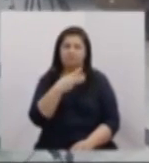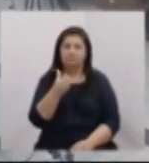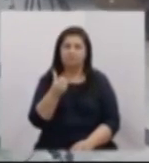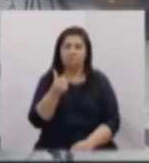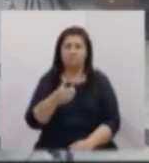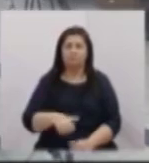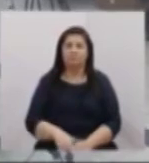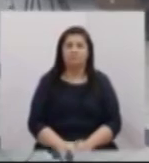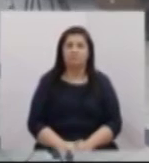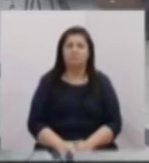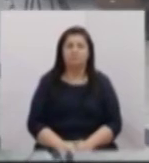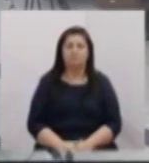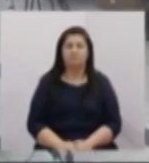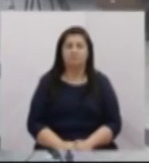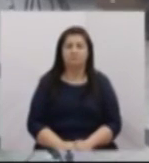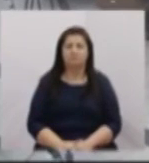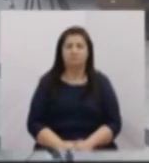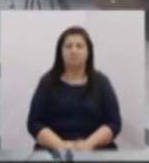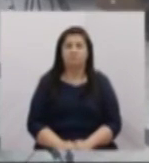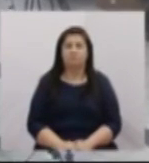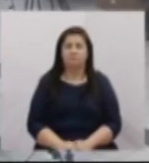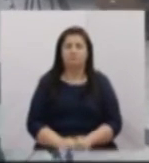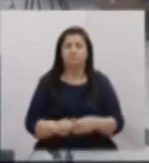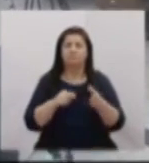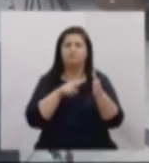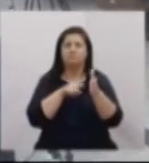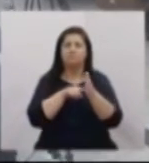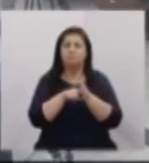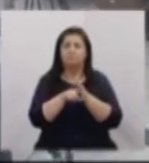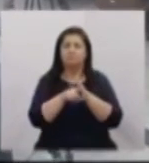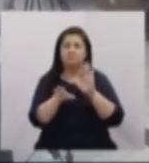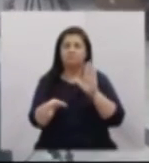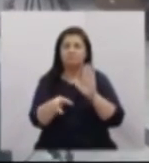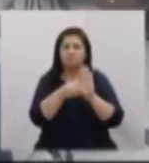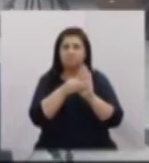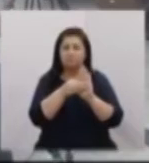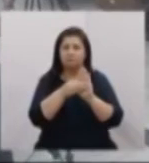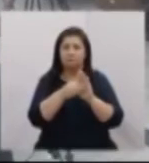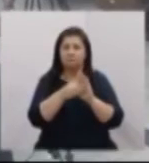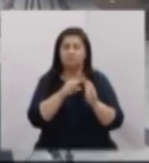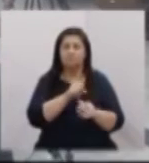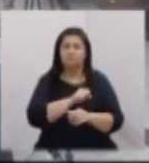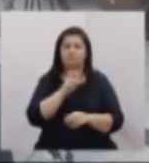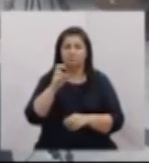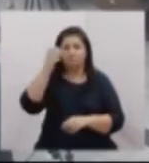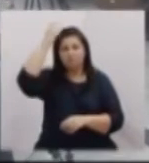26. Requer informação relacionada à emenda número 5 ao